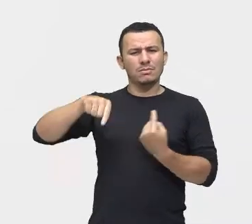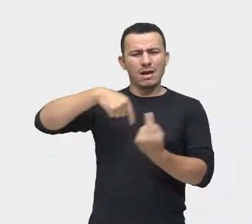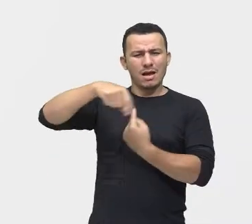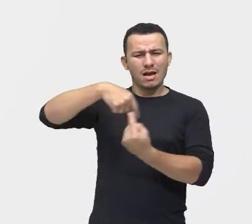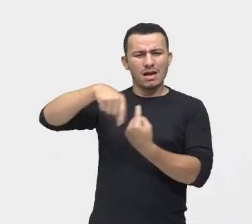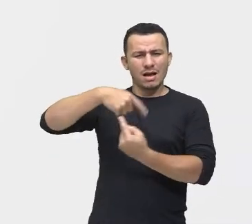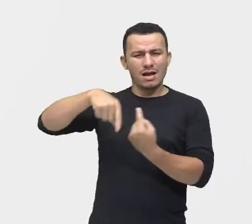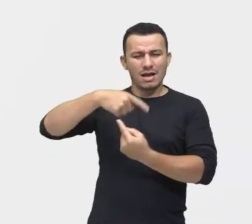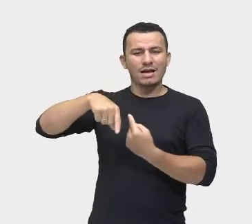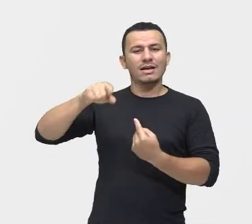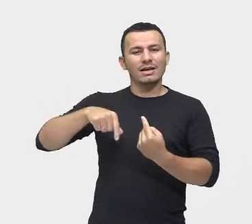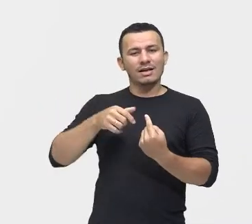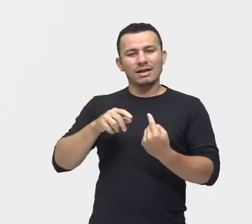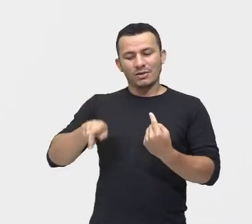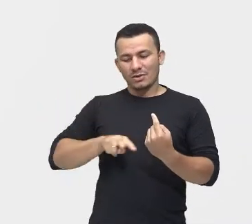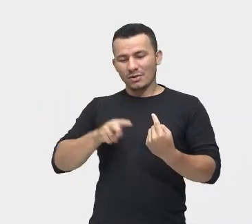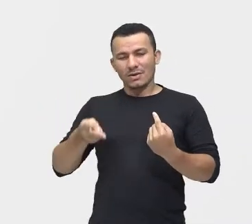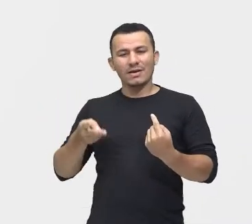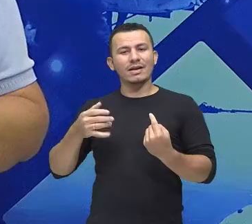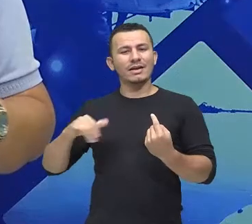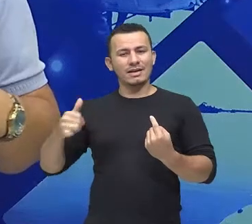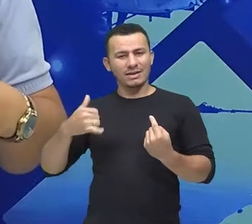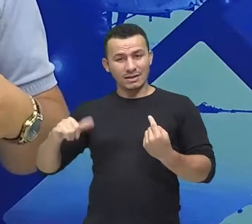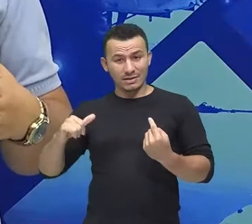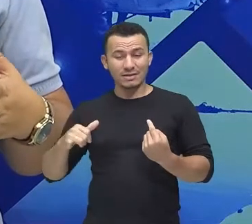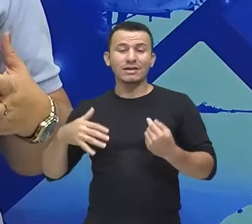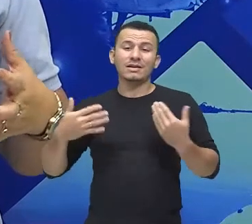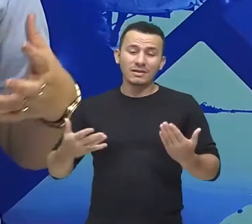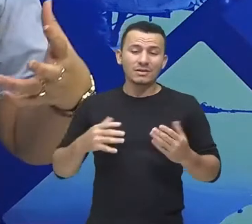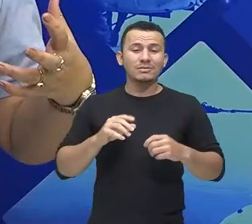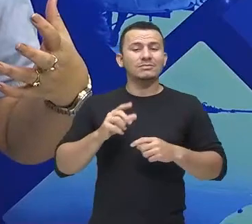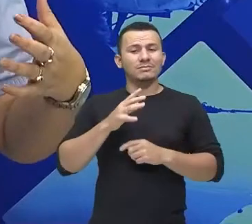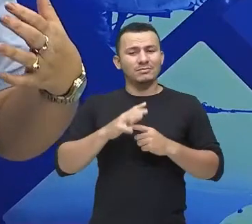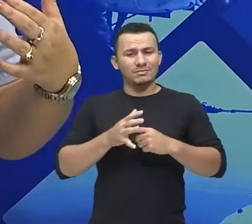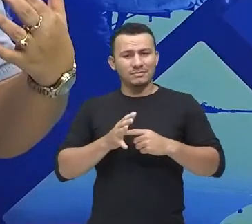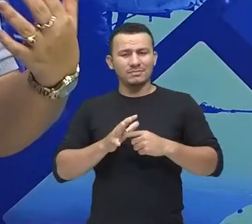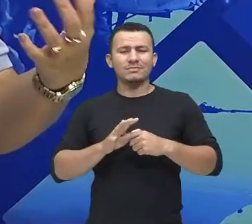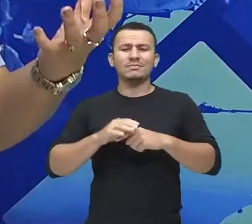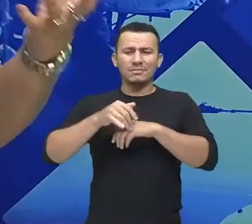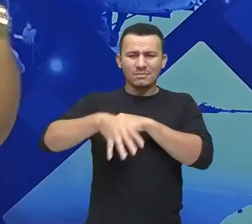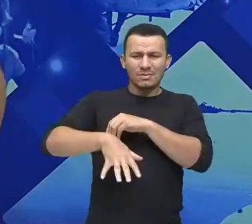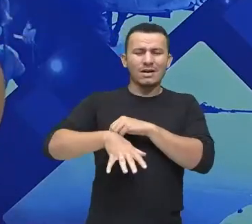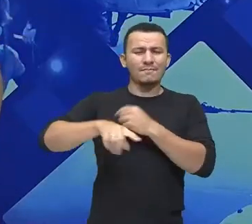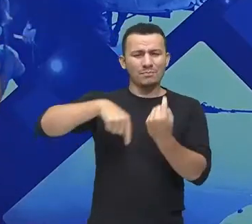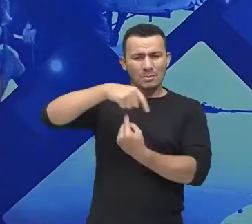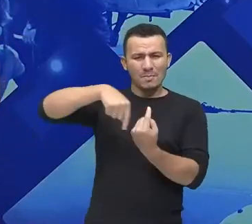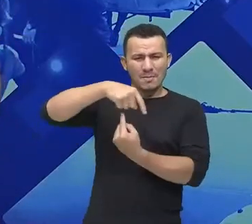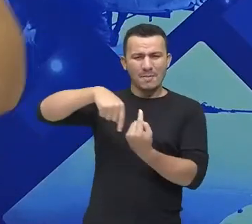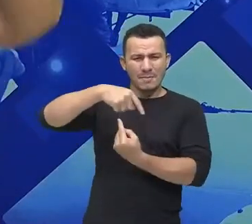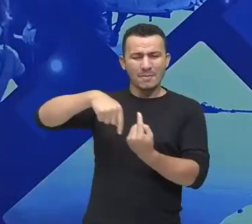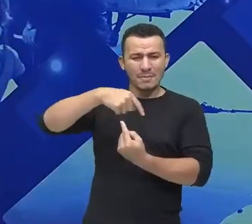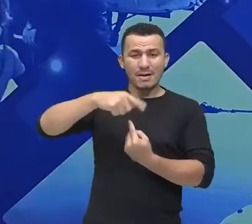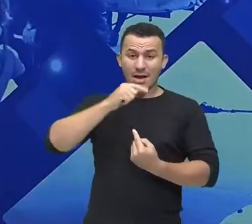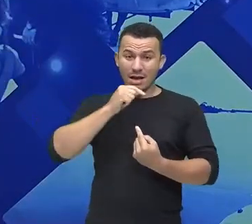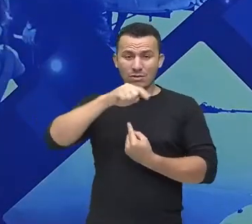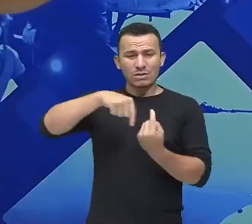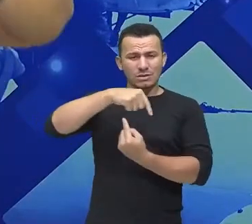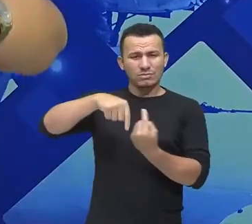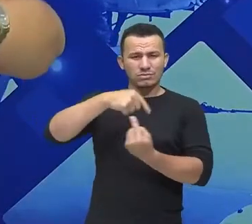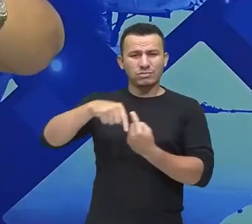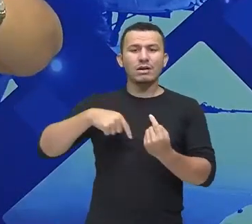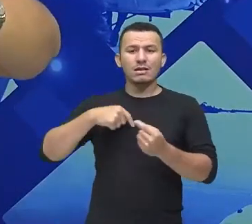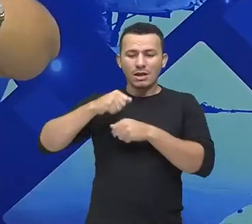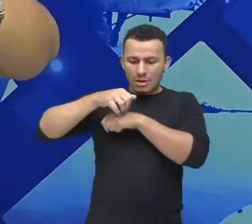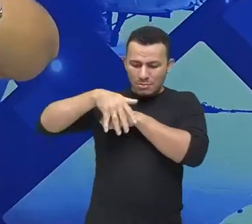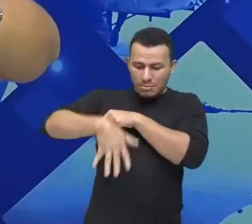gerador de energia. Então, as usinas hidrelétricas utilizam essa transformação de energia. A queda